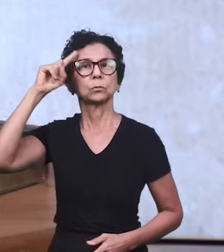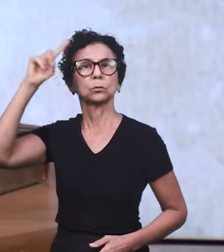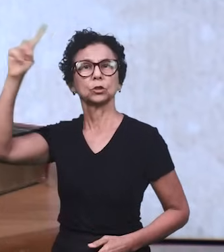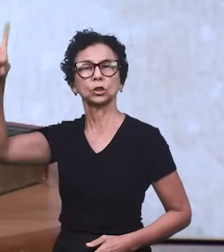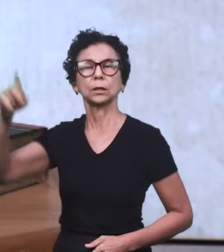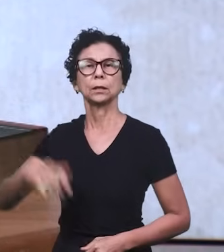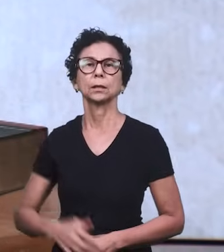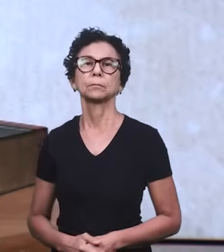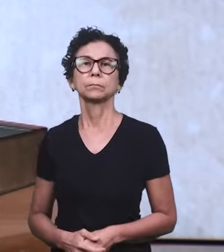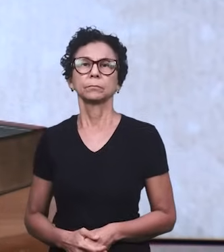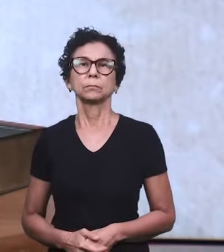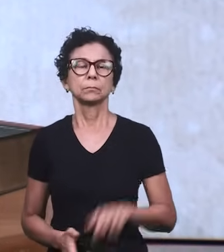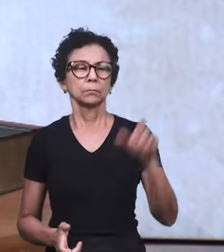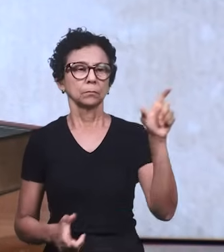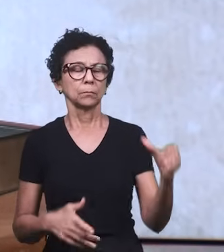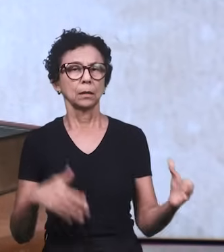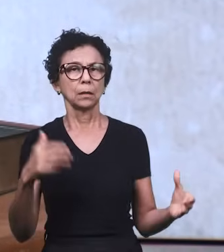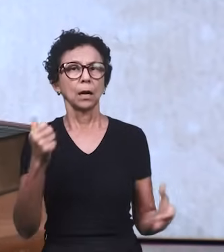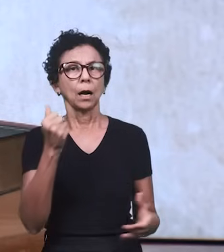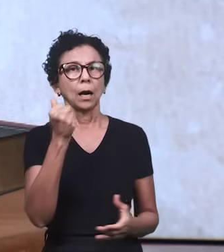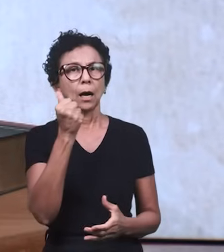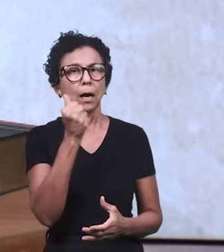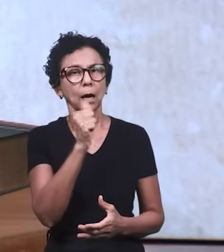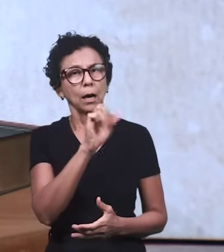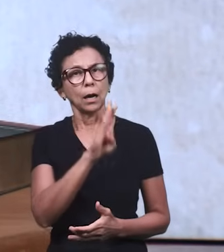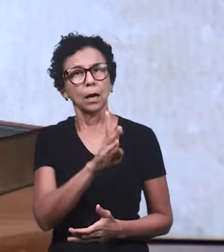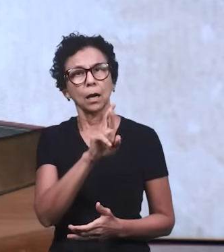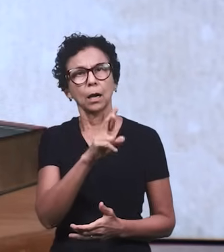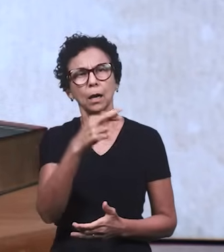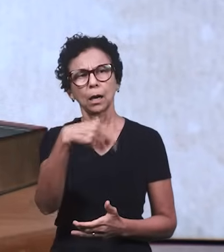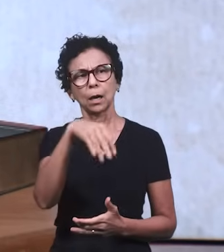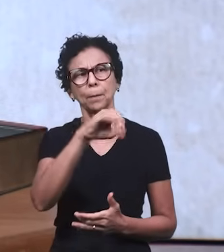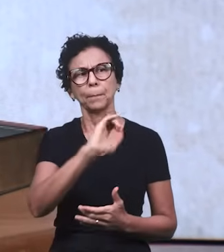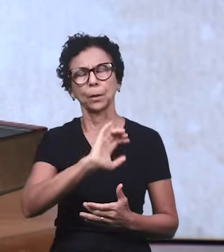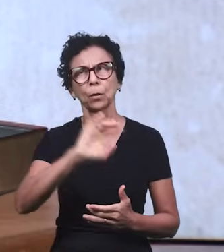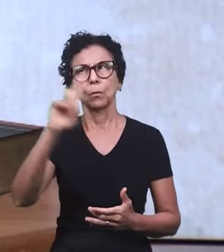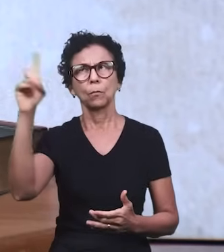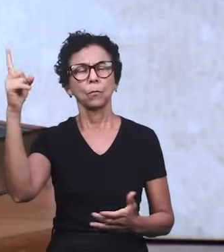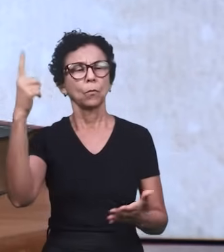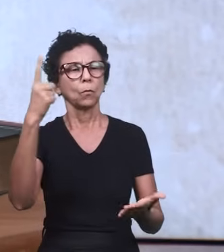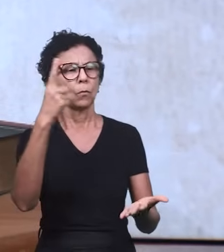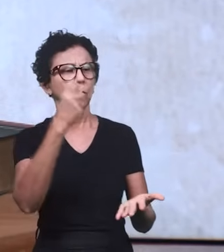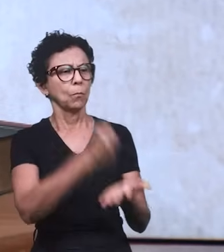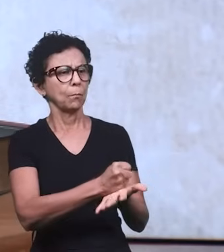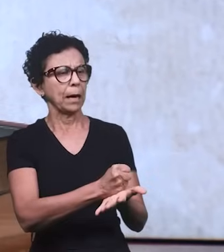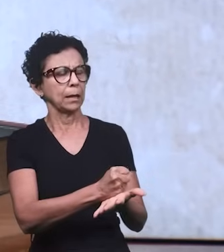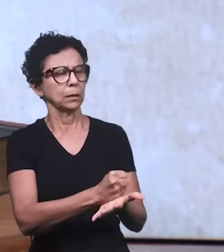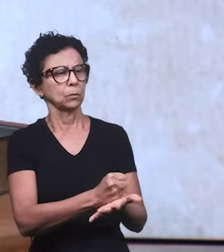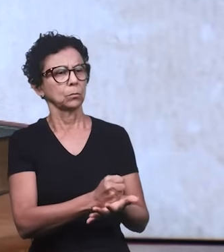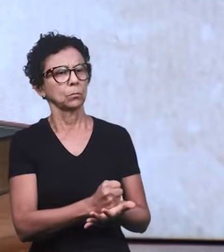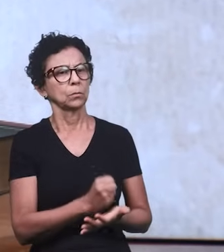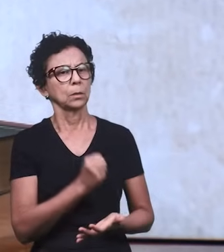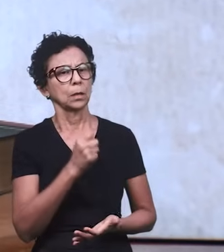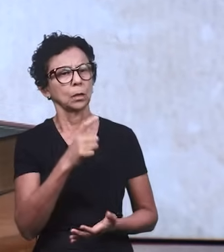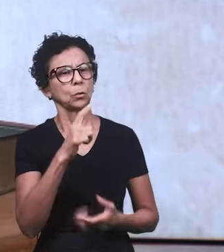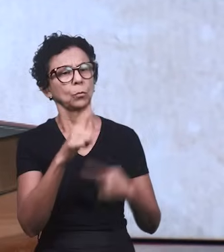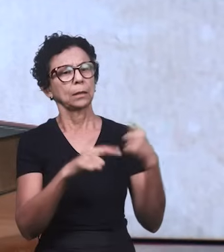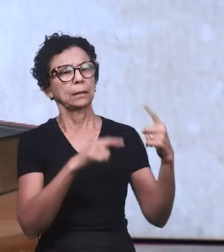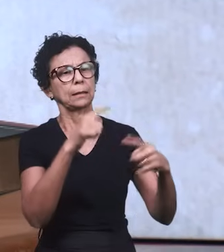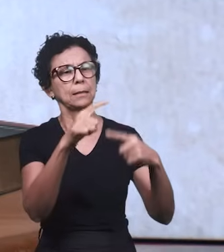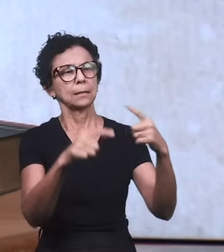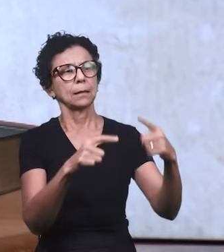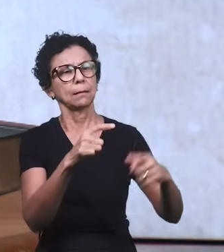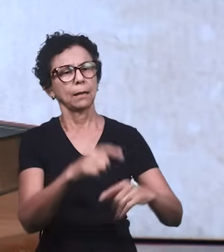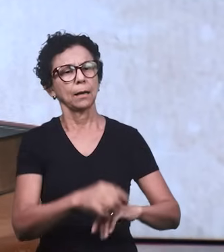com Abrão dizendo a tua semente tenho dado esta Terra desde o rio Egito